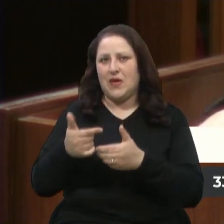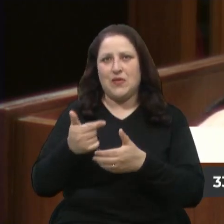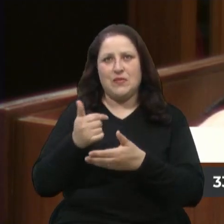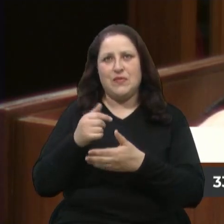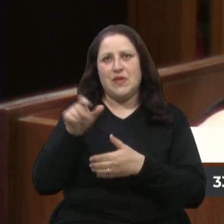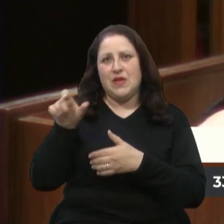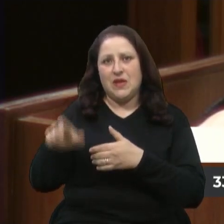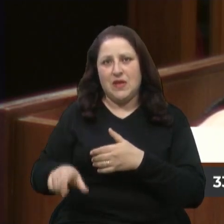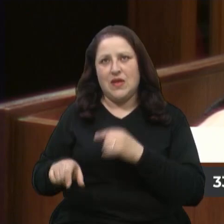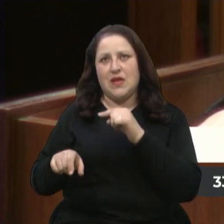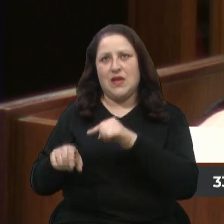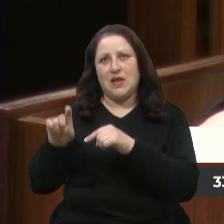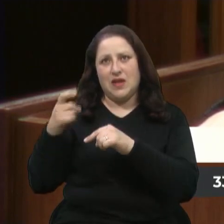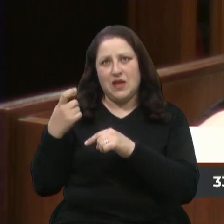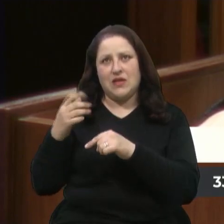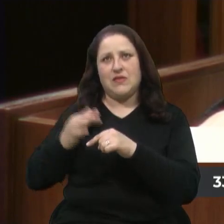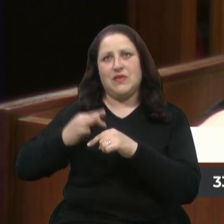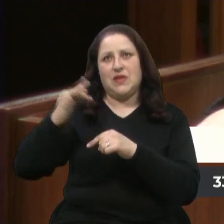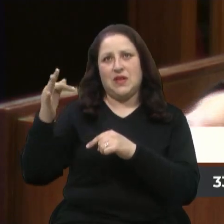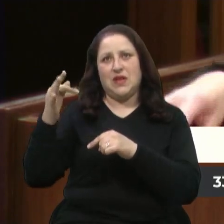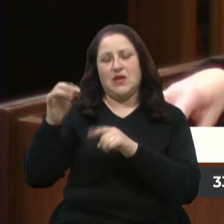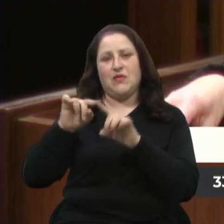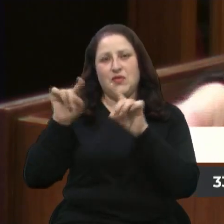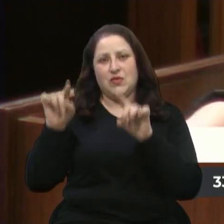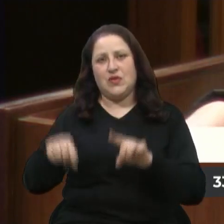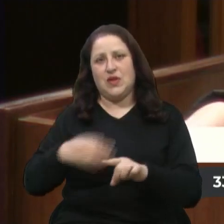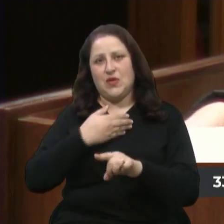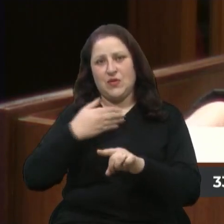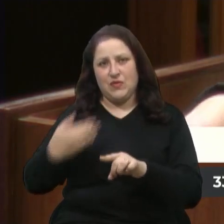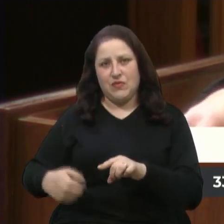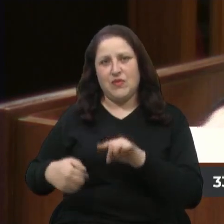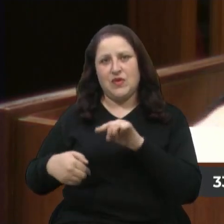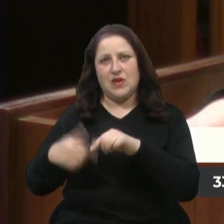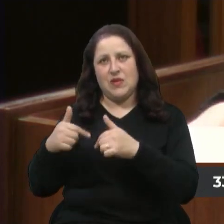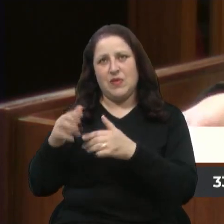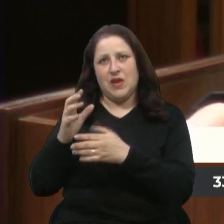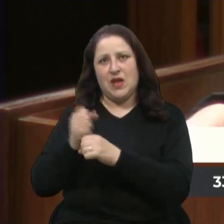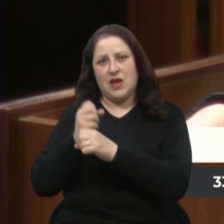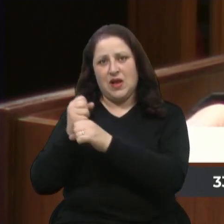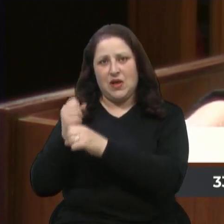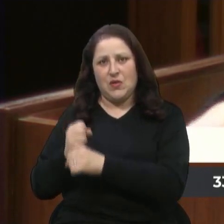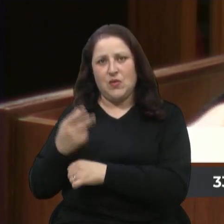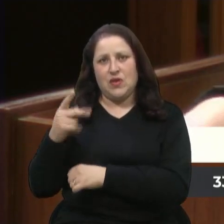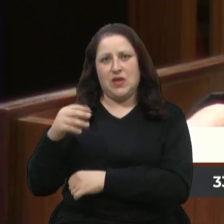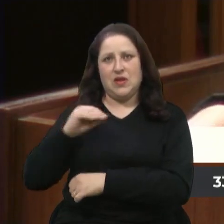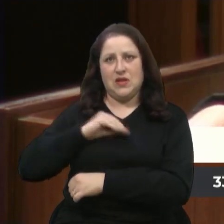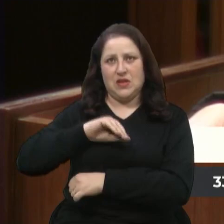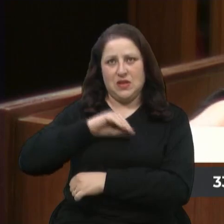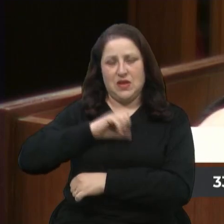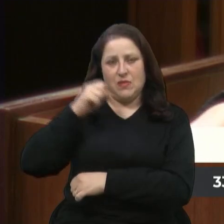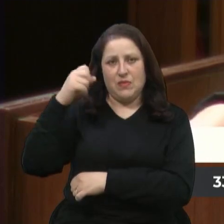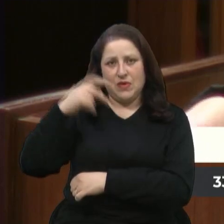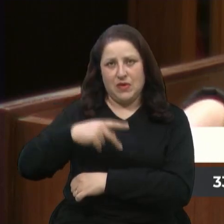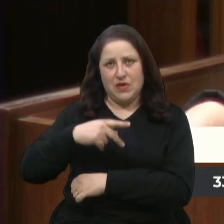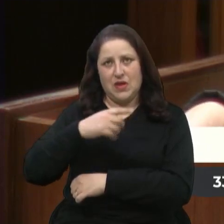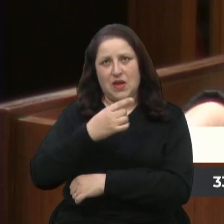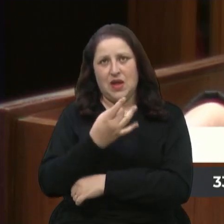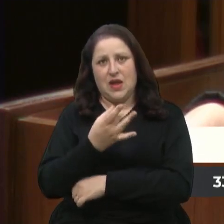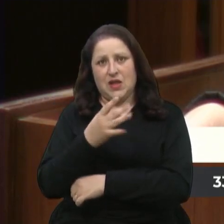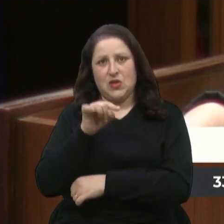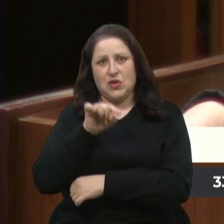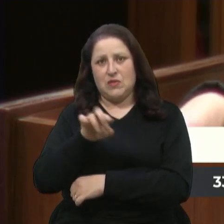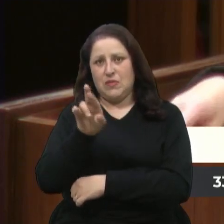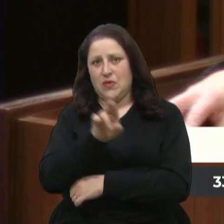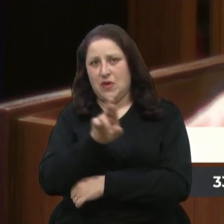era um funcionário público federal, trabalhava com cálculo. O salário dele de aposentadoria era R$14 mil.